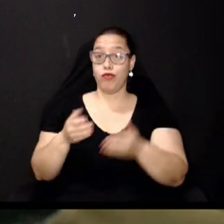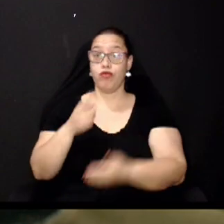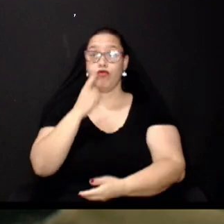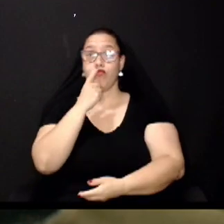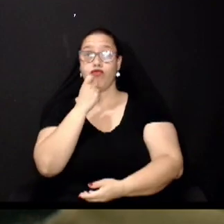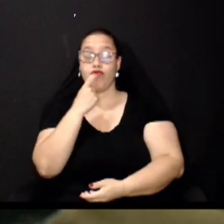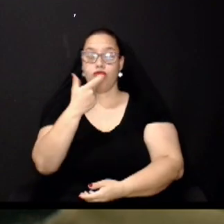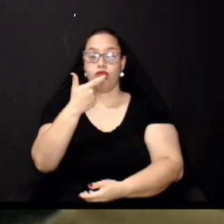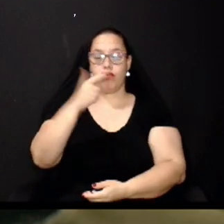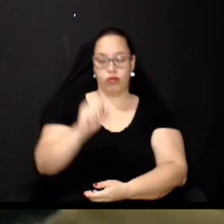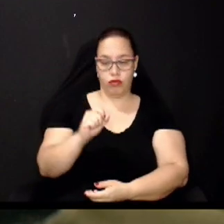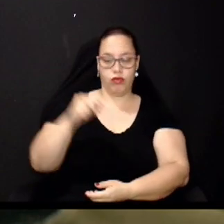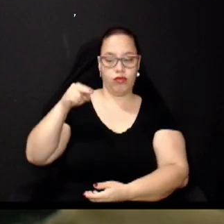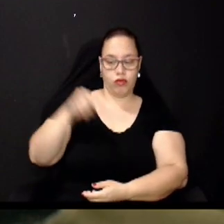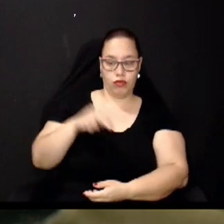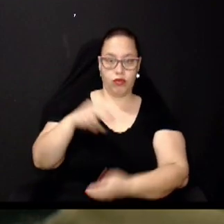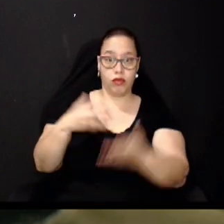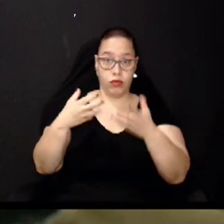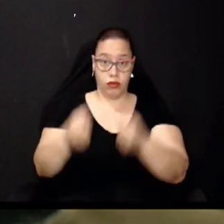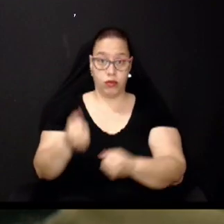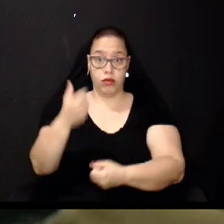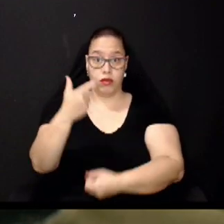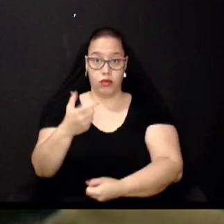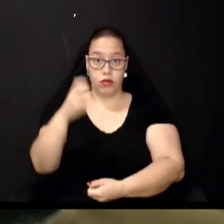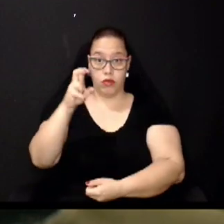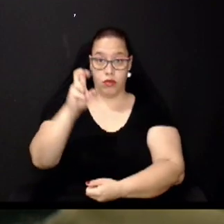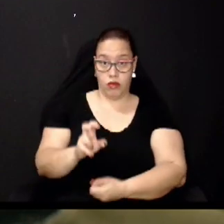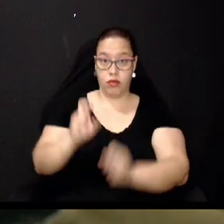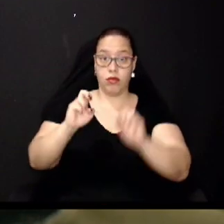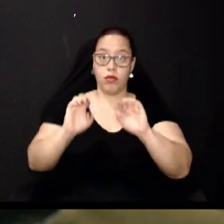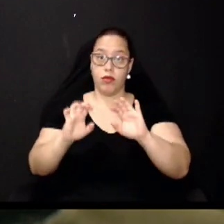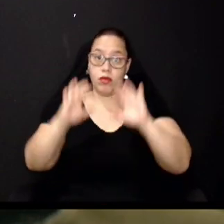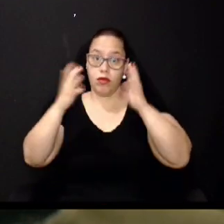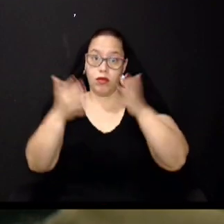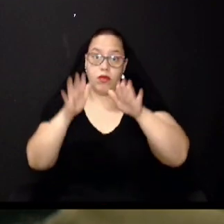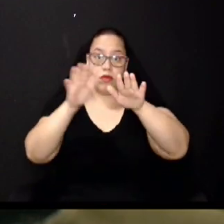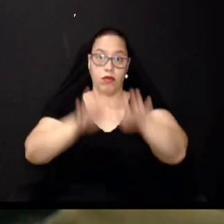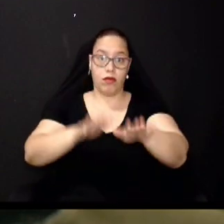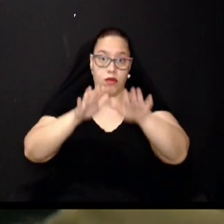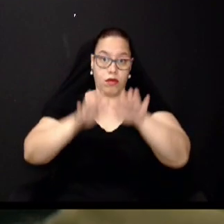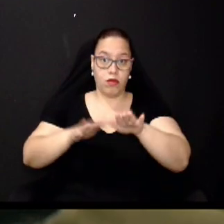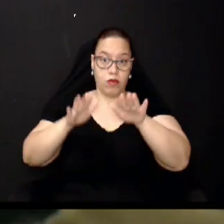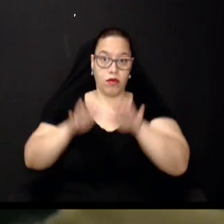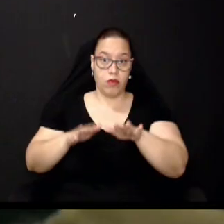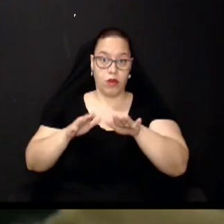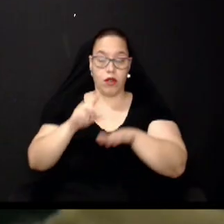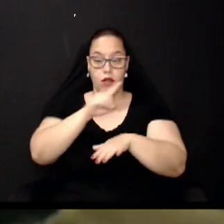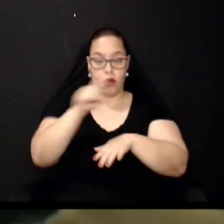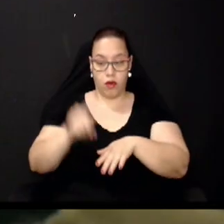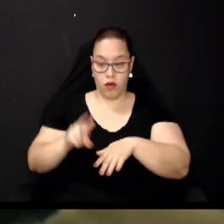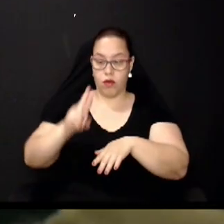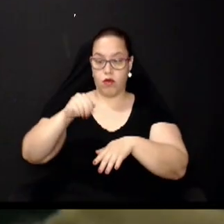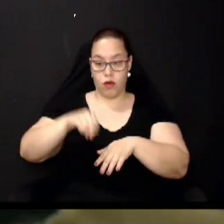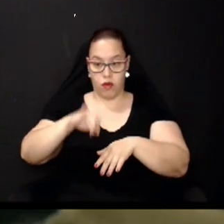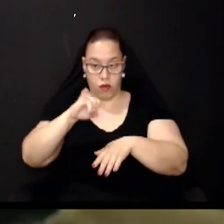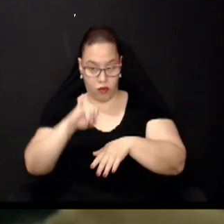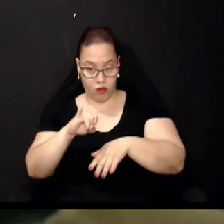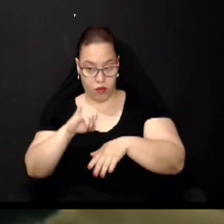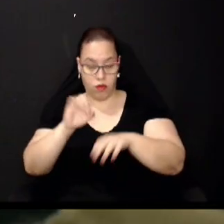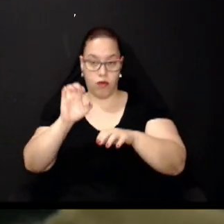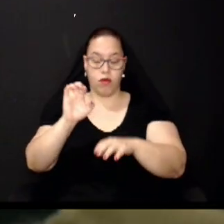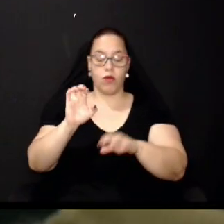novembro, Campinas recebe a 25ª edição da Marcha Zumbi dos Palmares, que celebra o Dia Nacional da Consciência